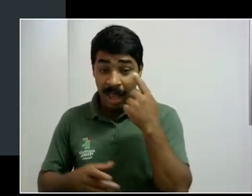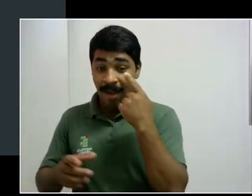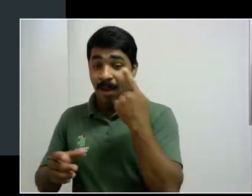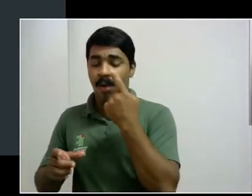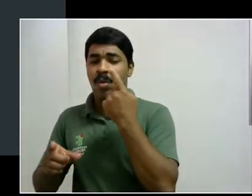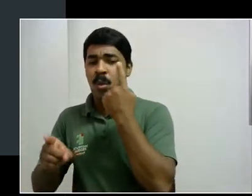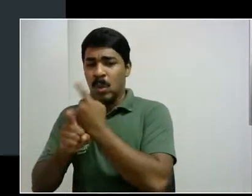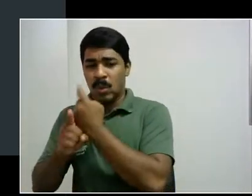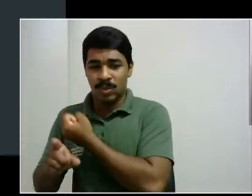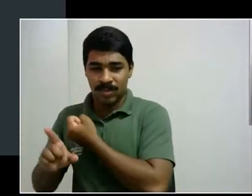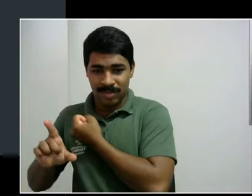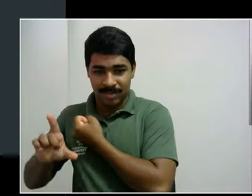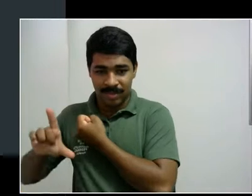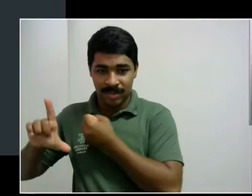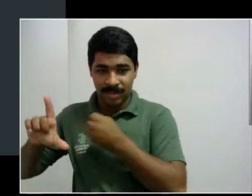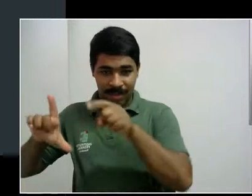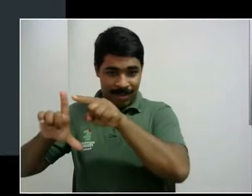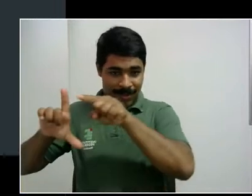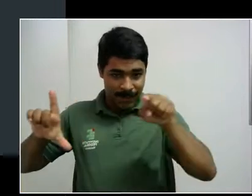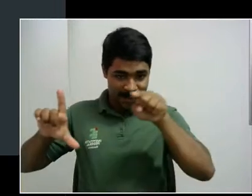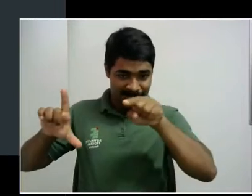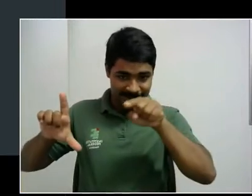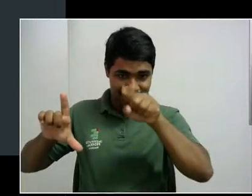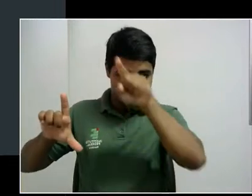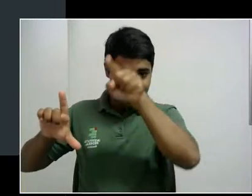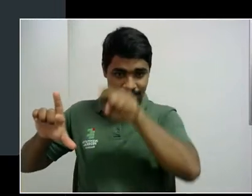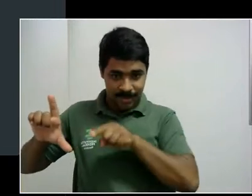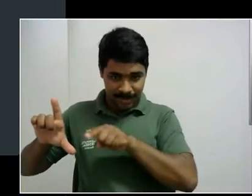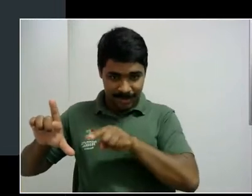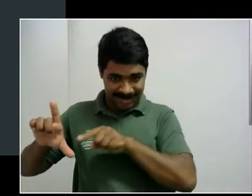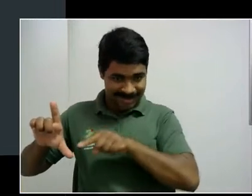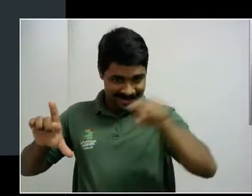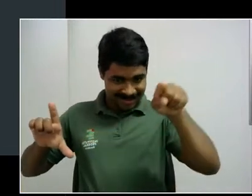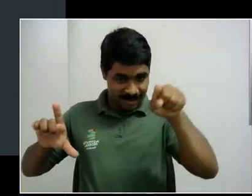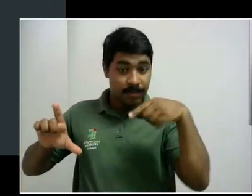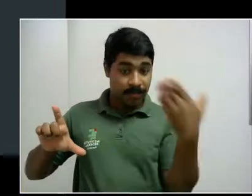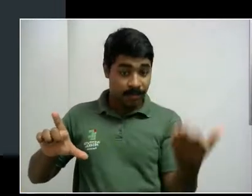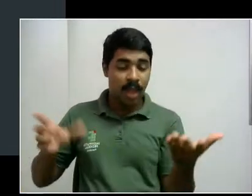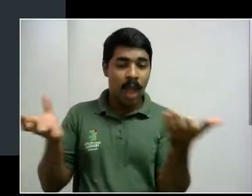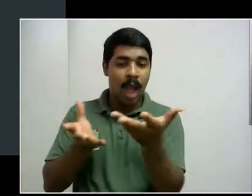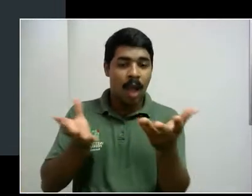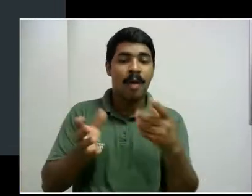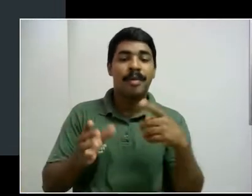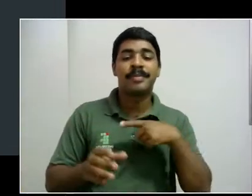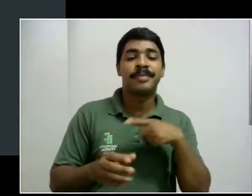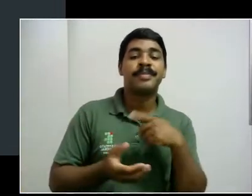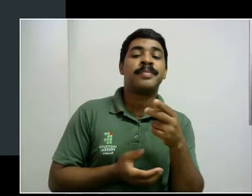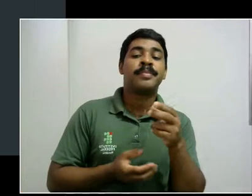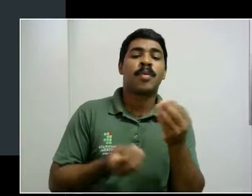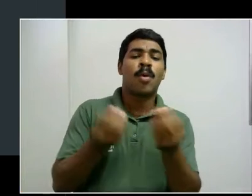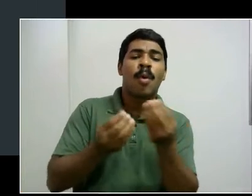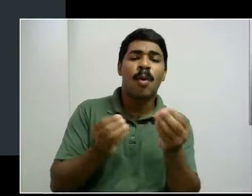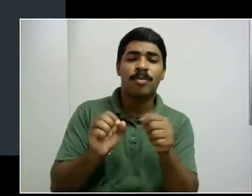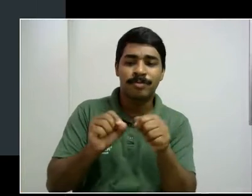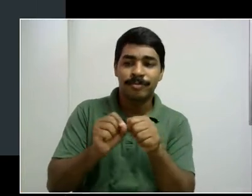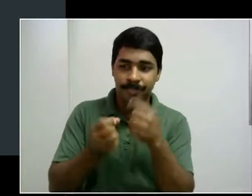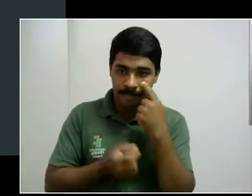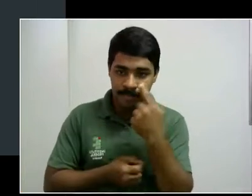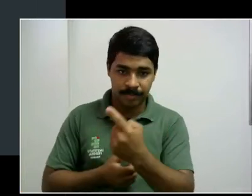aprendemos a calcular. Né? Então, bora pegar como exemplo a mesma função que a gente construiu o gráfico usando o método da tabela e ver como é que a gente faz